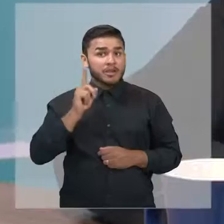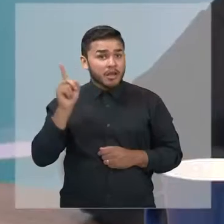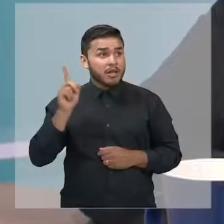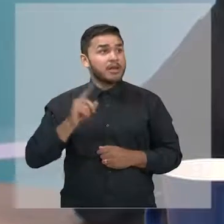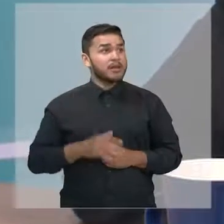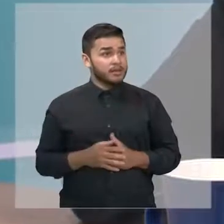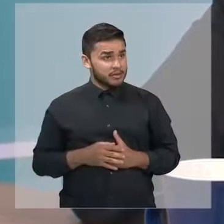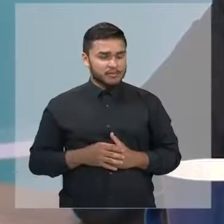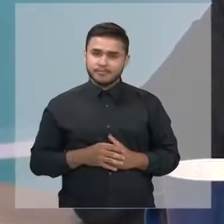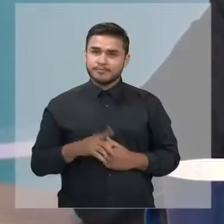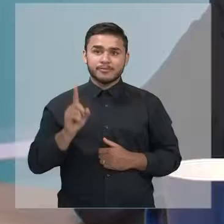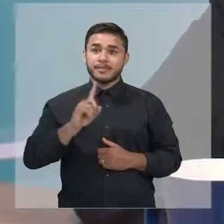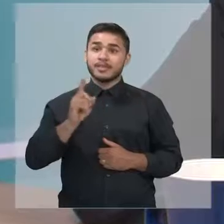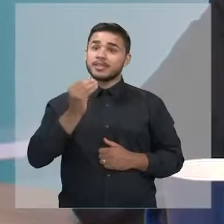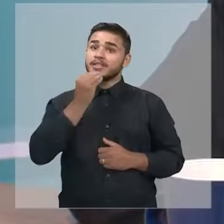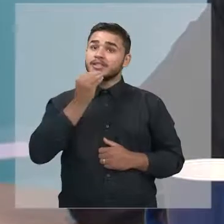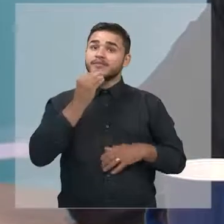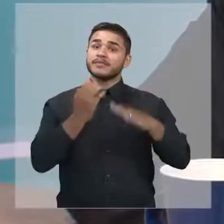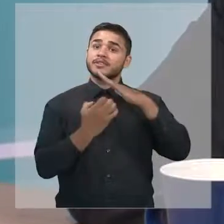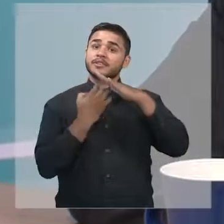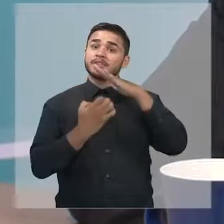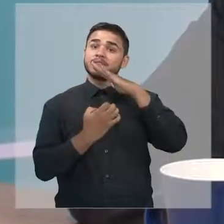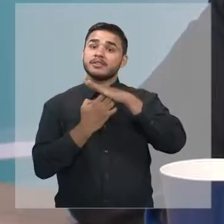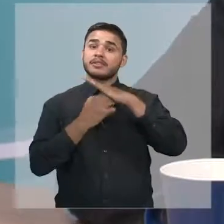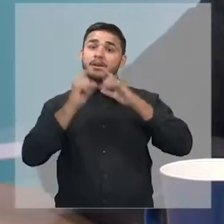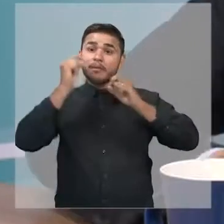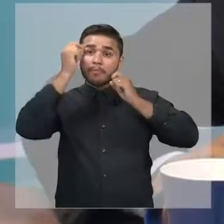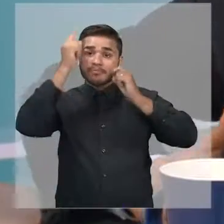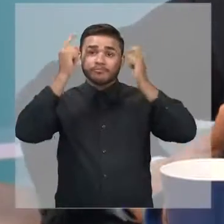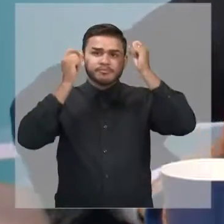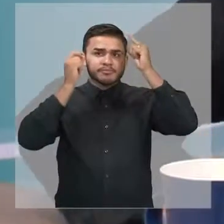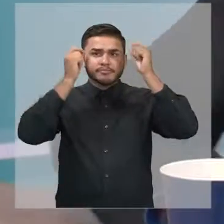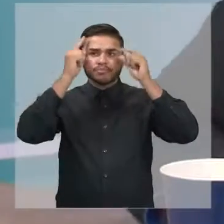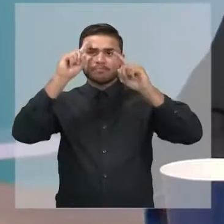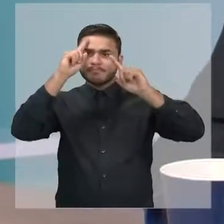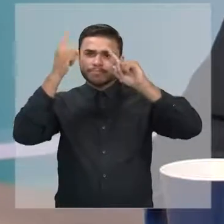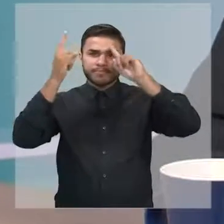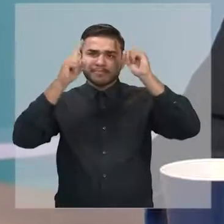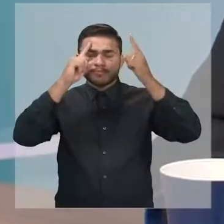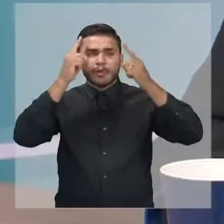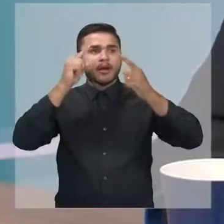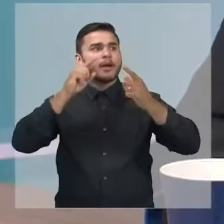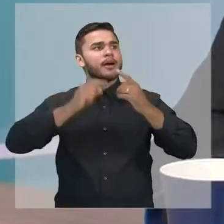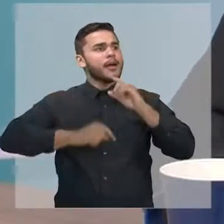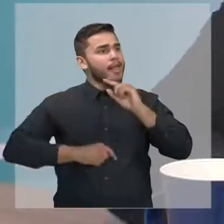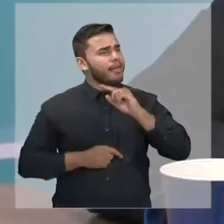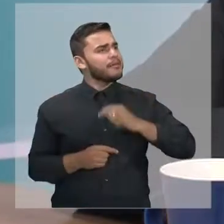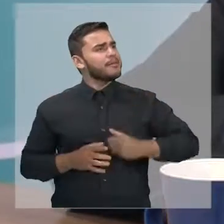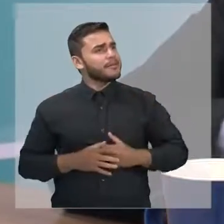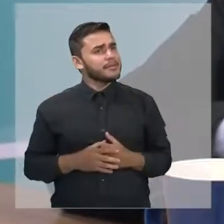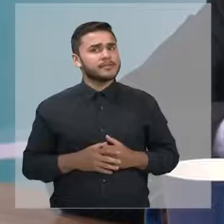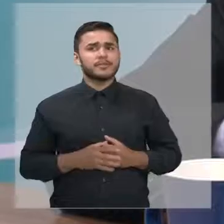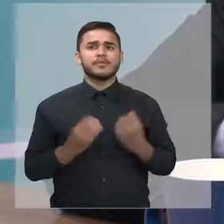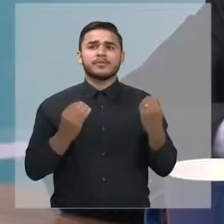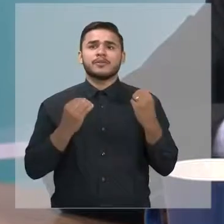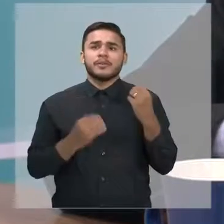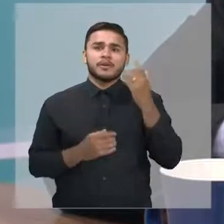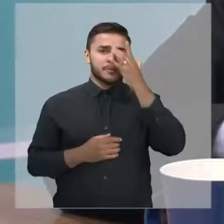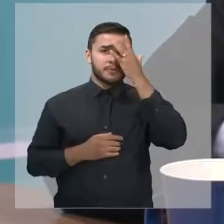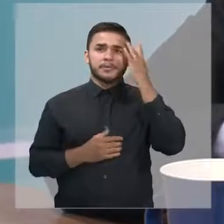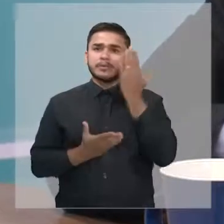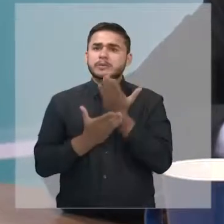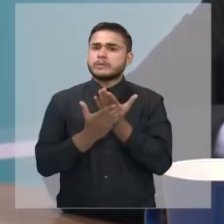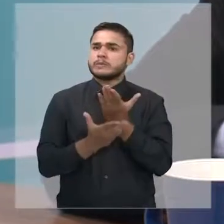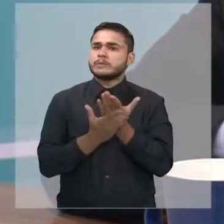As pessoas com muito talento, que estudaram nos melhores colégios, que tiveram uma condição de educação melhor, vão se submeter ao